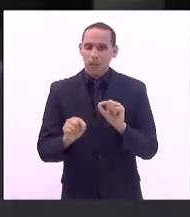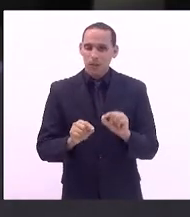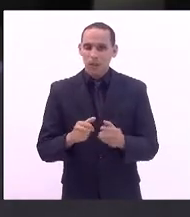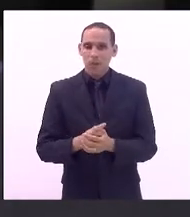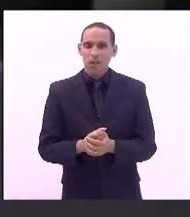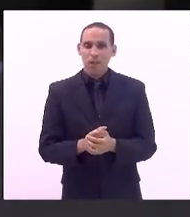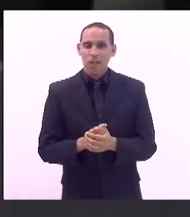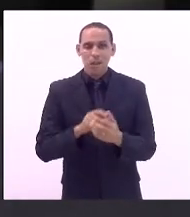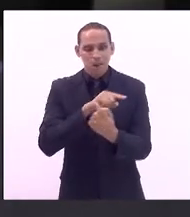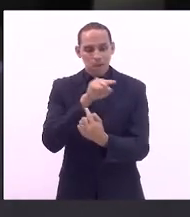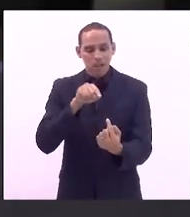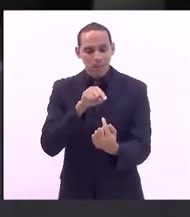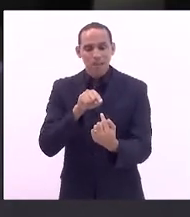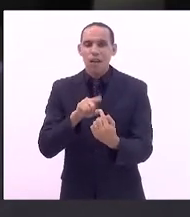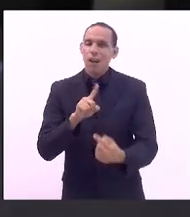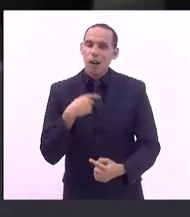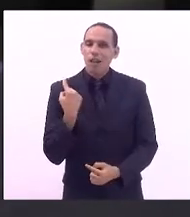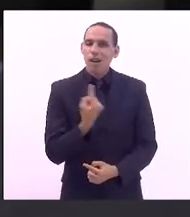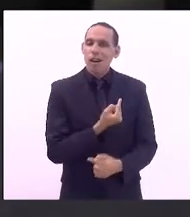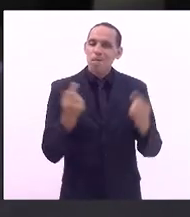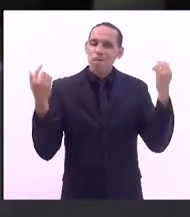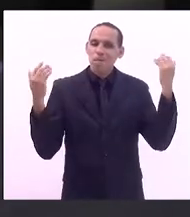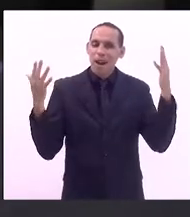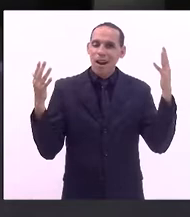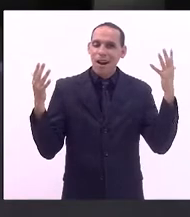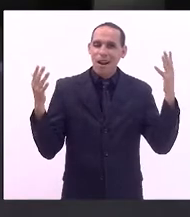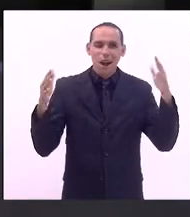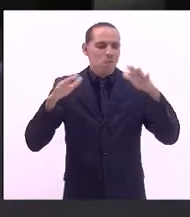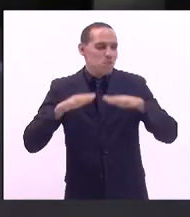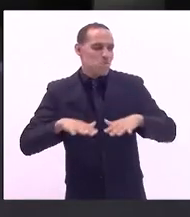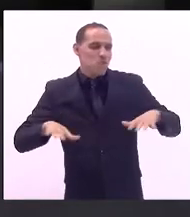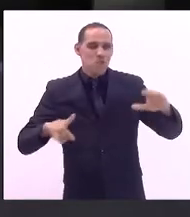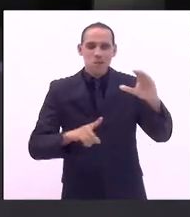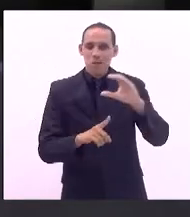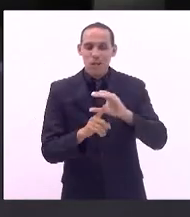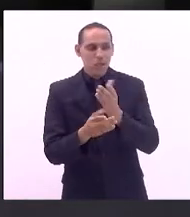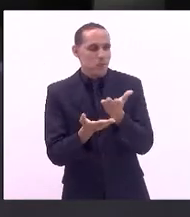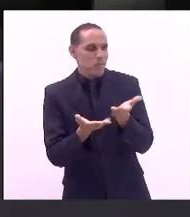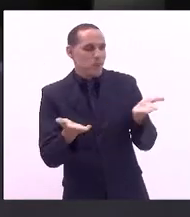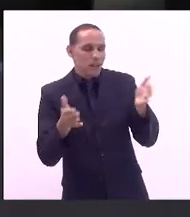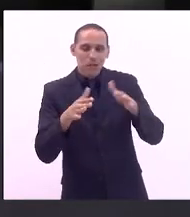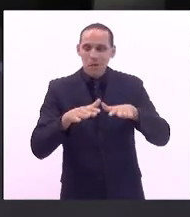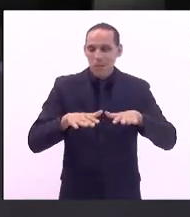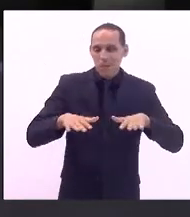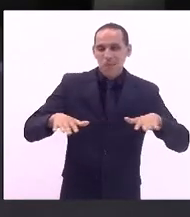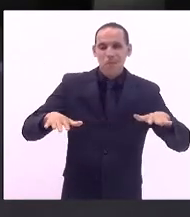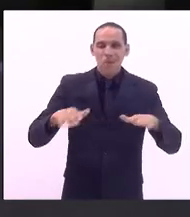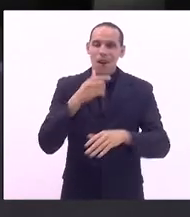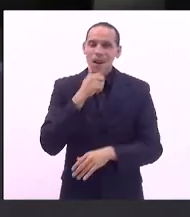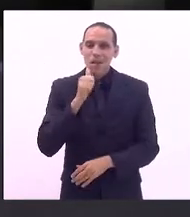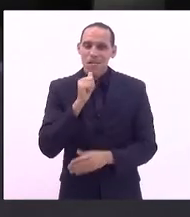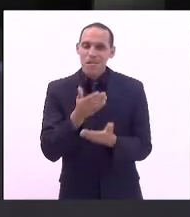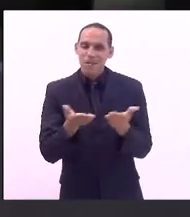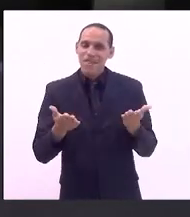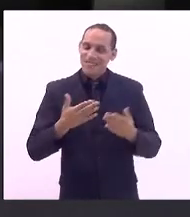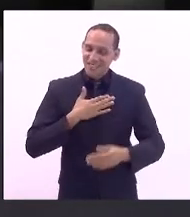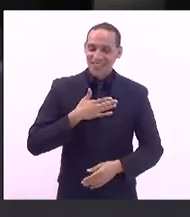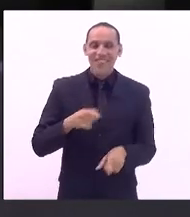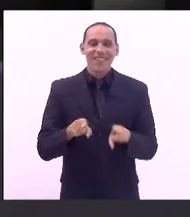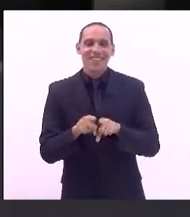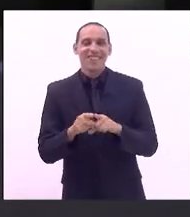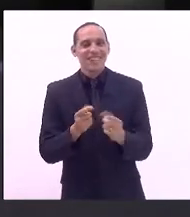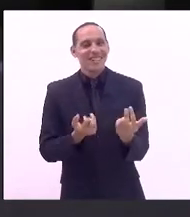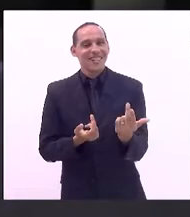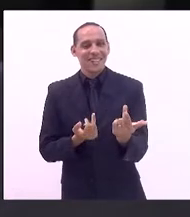nossa missão Parabéns a todos os capelães a todas EA todos parabéns a mim também